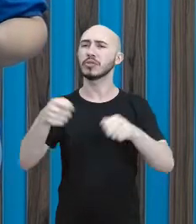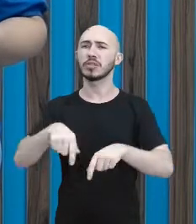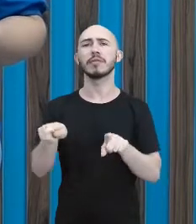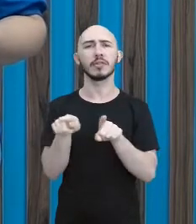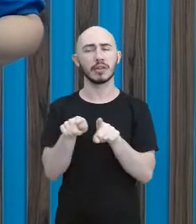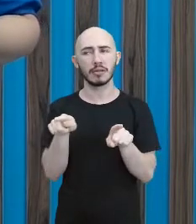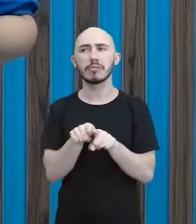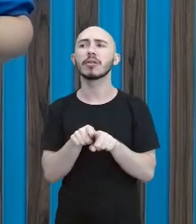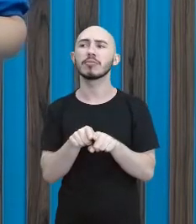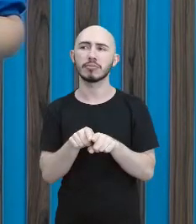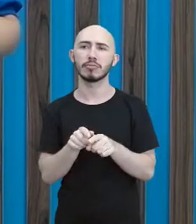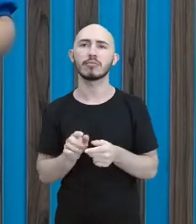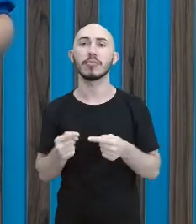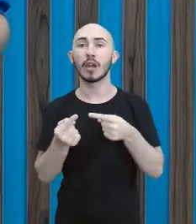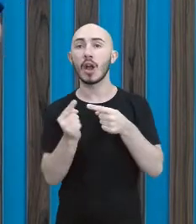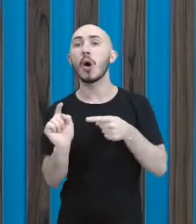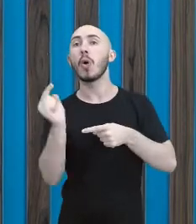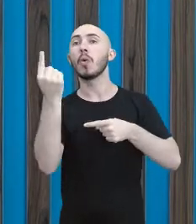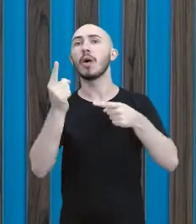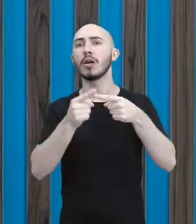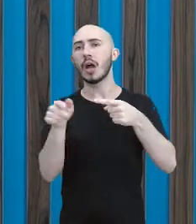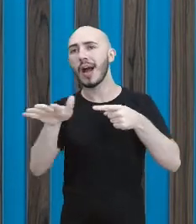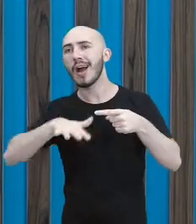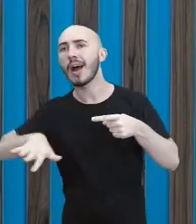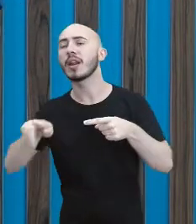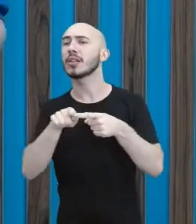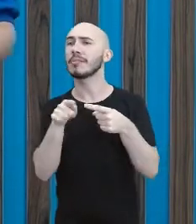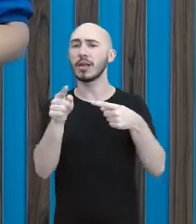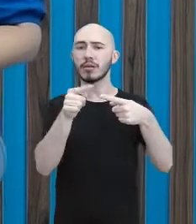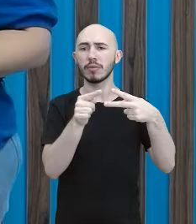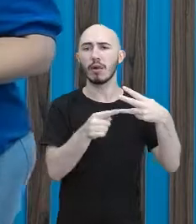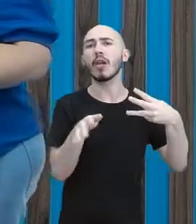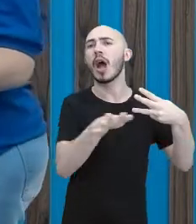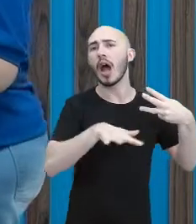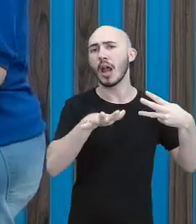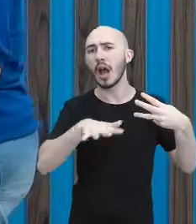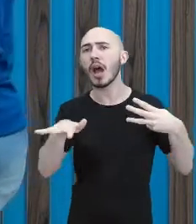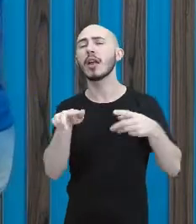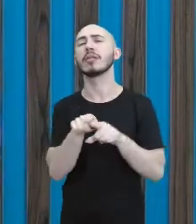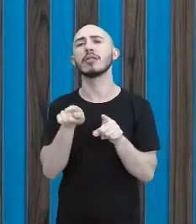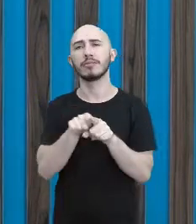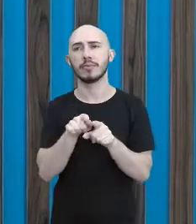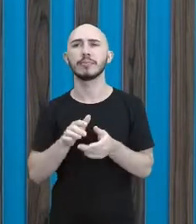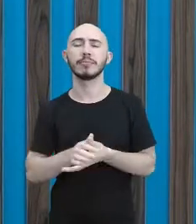área. Ele pode ter essa habilidade aflorada em mais de uma área.